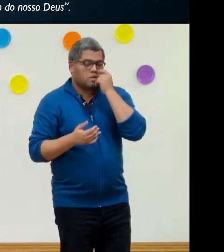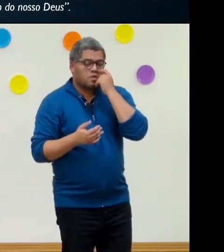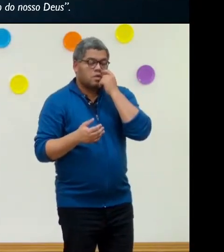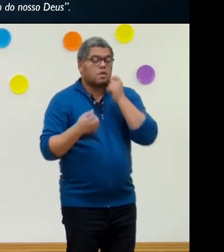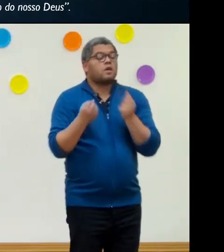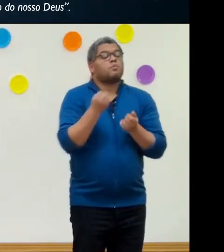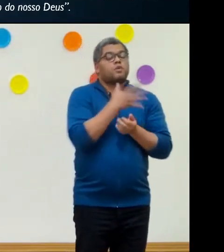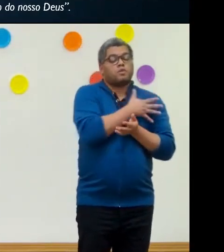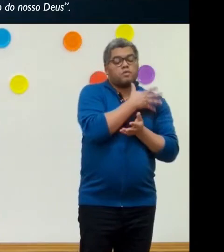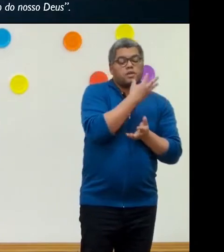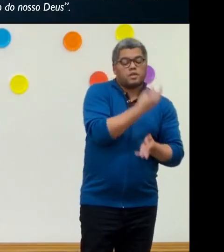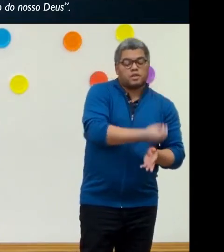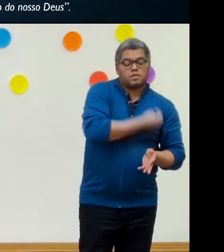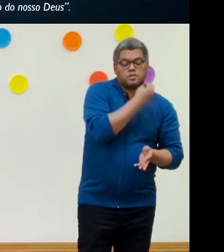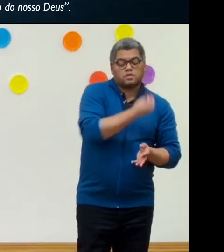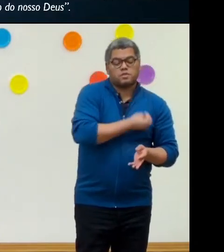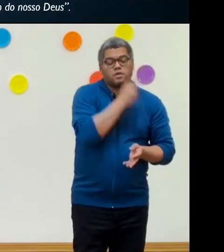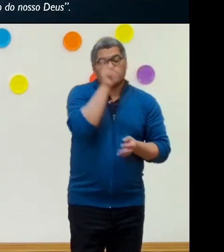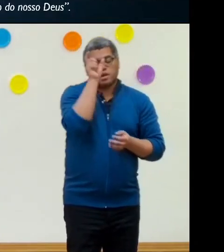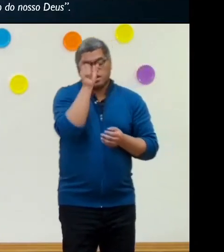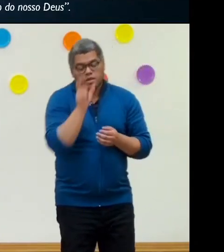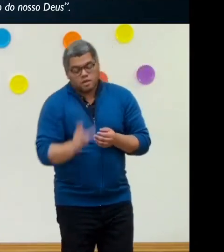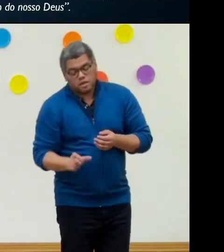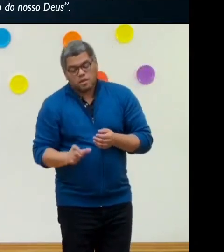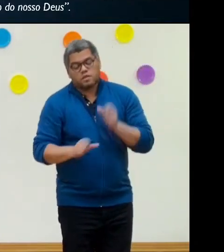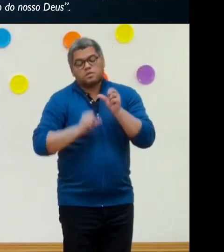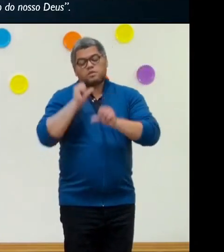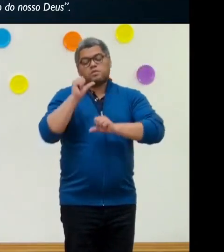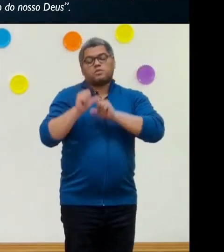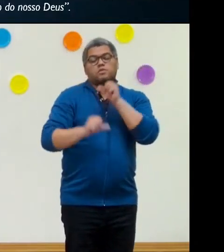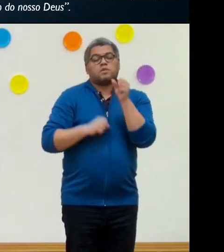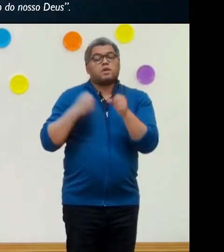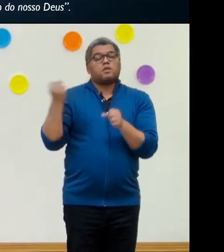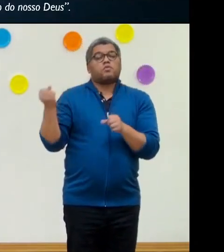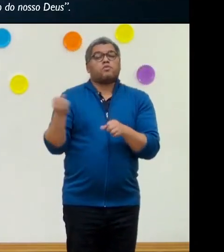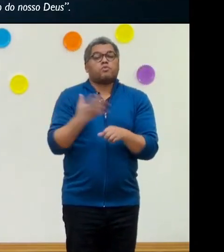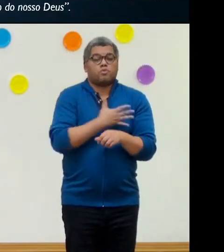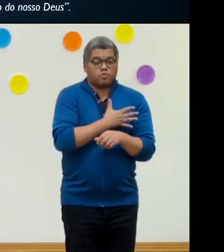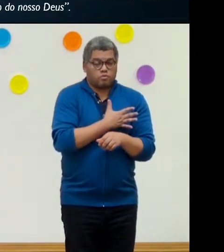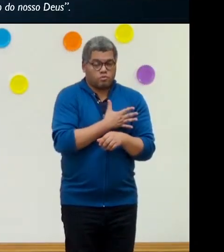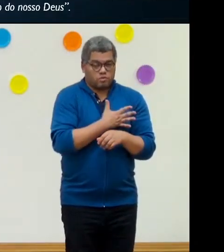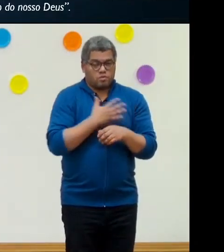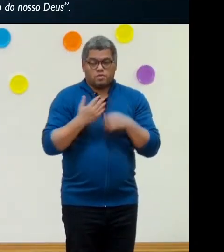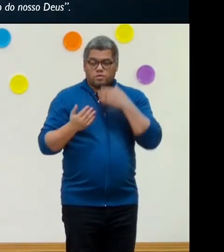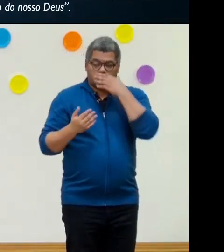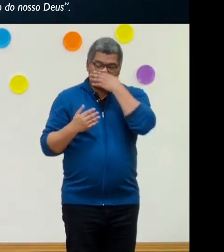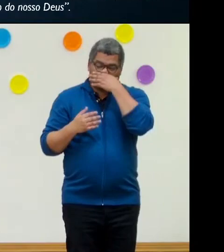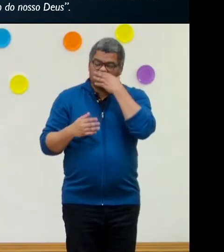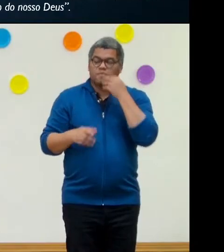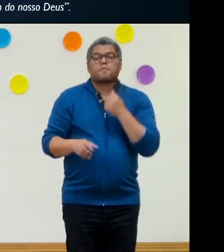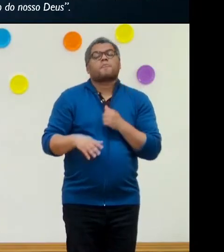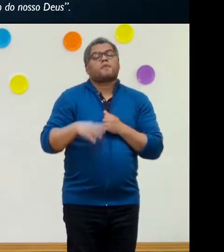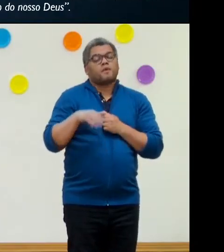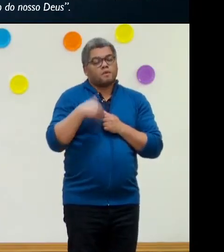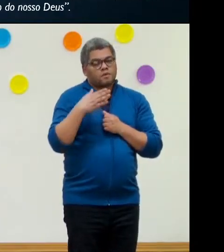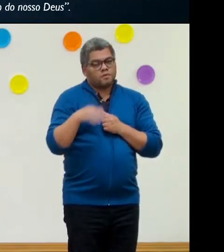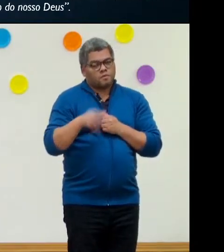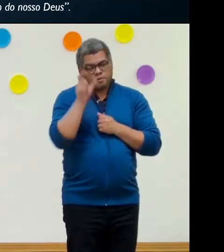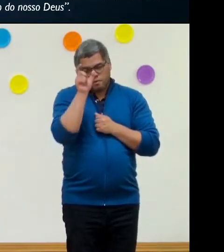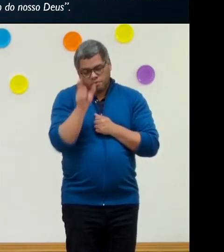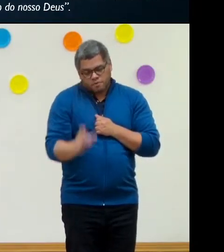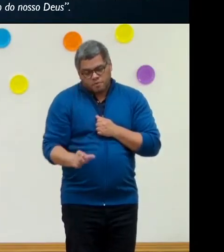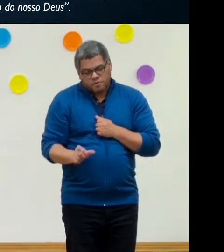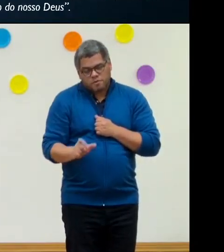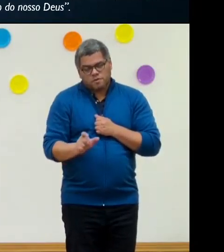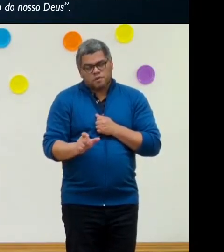de vida, é ser alguém novo. E alguém novo, mudado pelo Senhor, tem tristeza